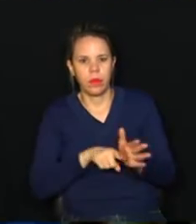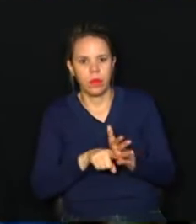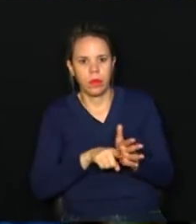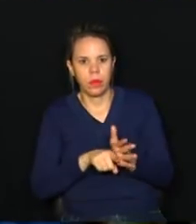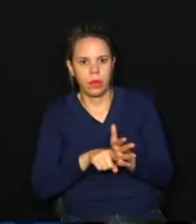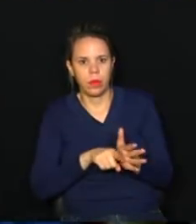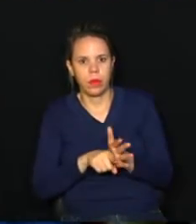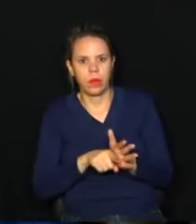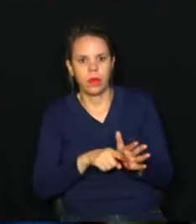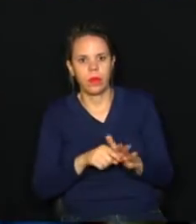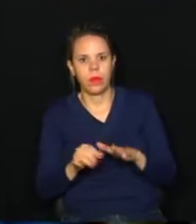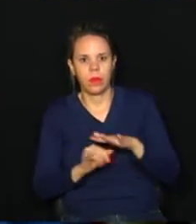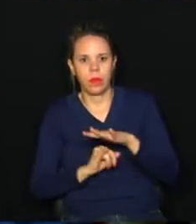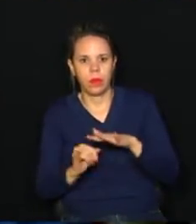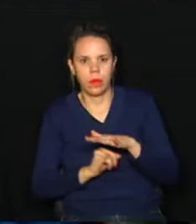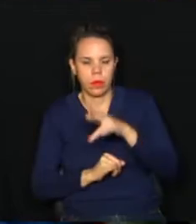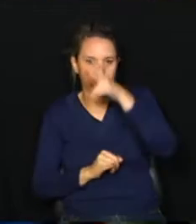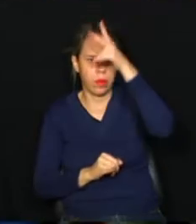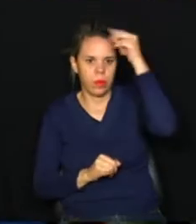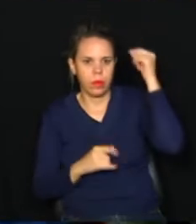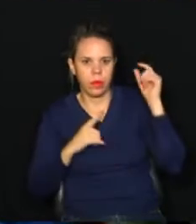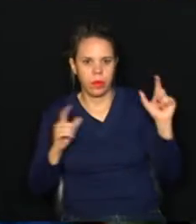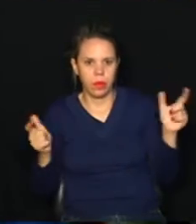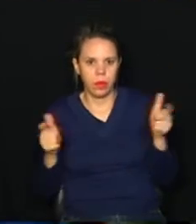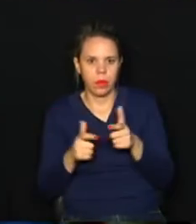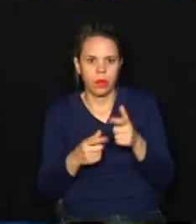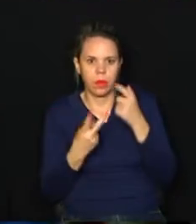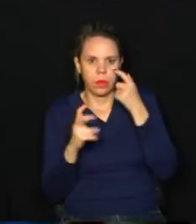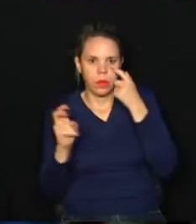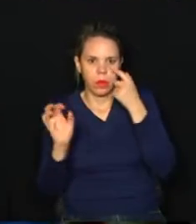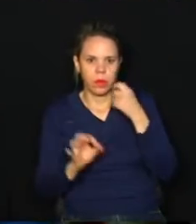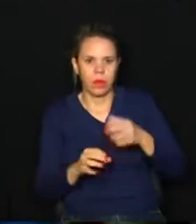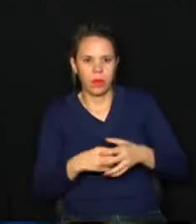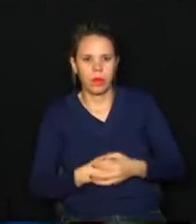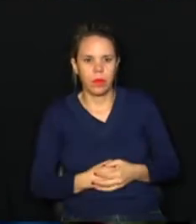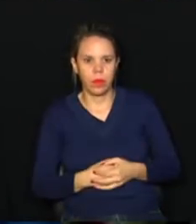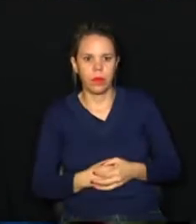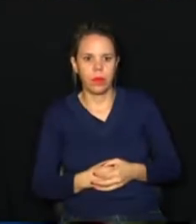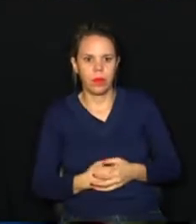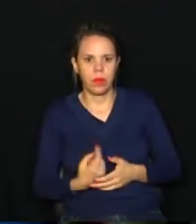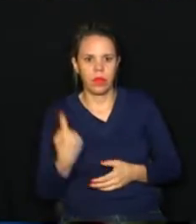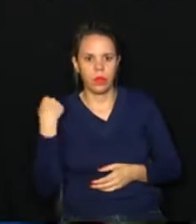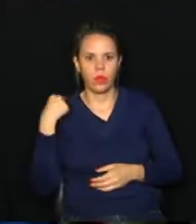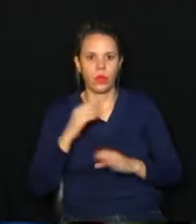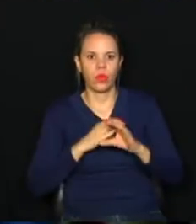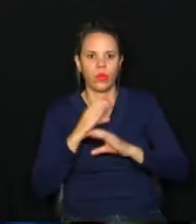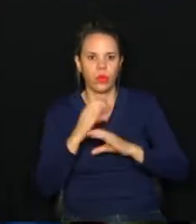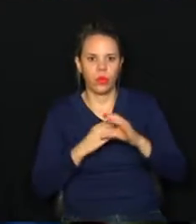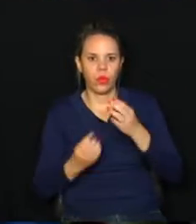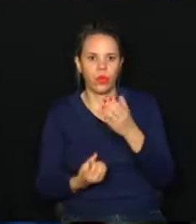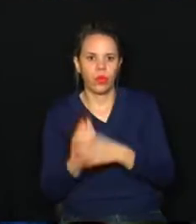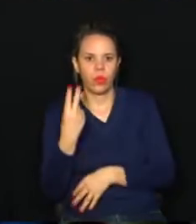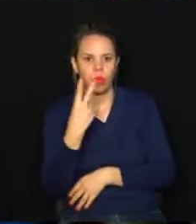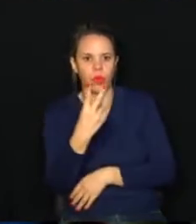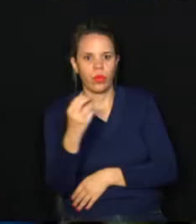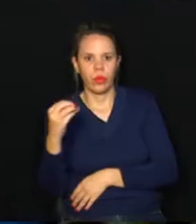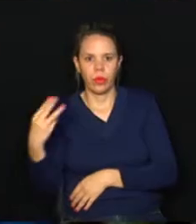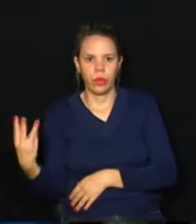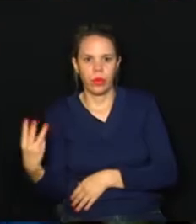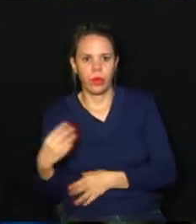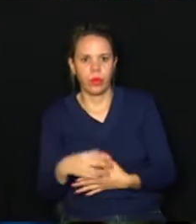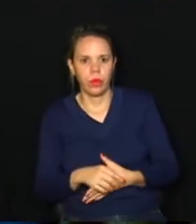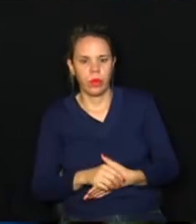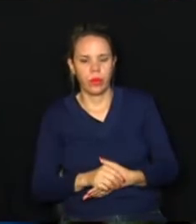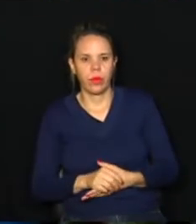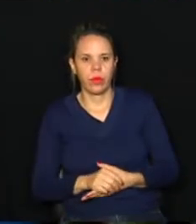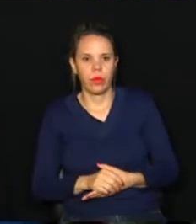nos institutos públicos teve redução de 25%. Os últimos concursos ocorreram em 2003 e